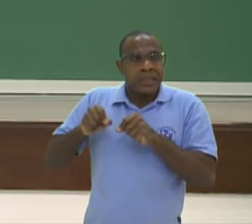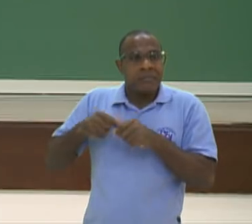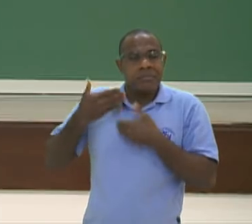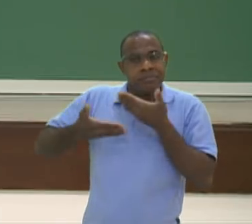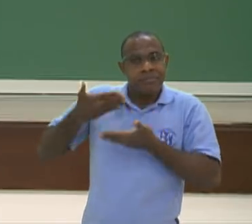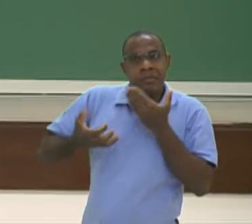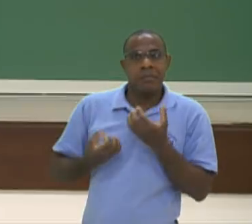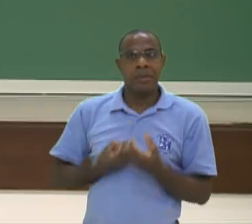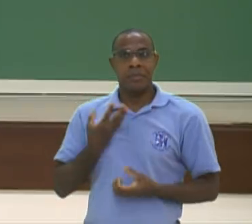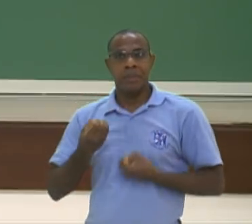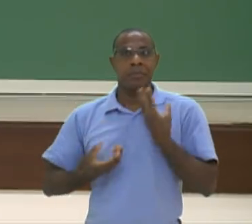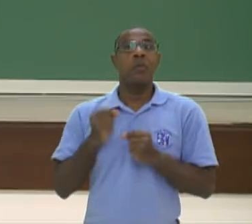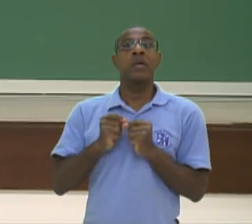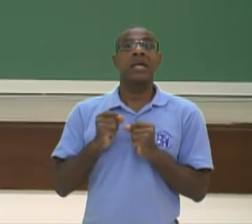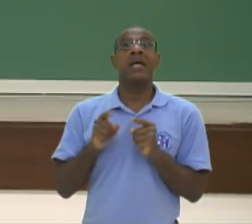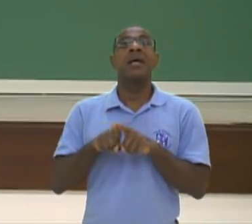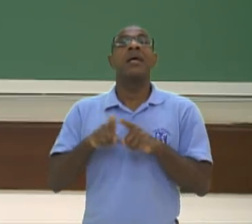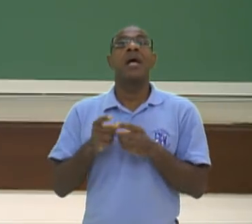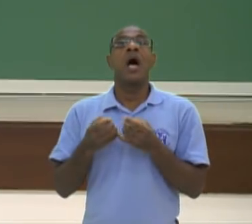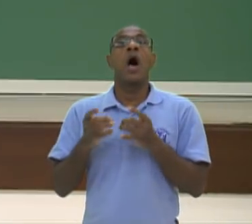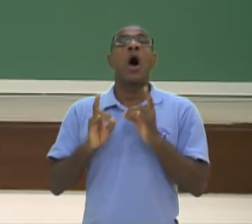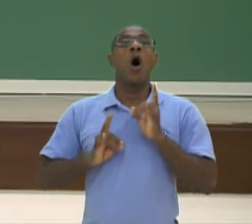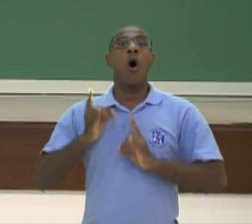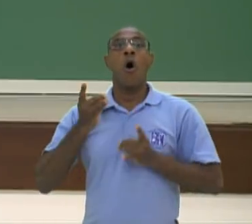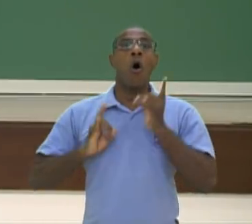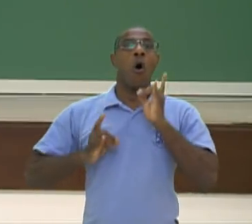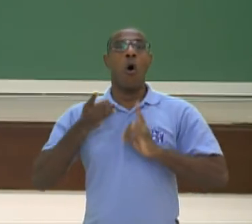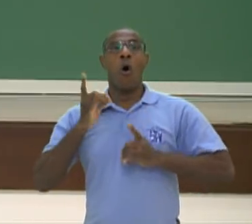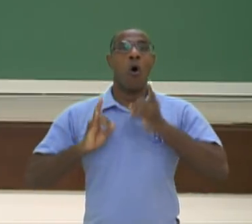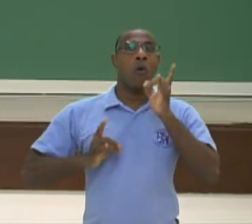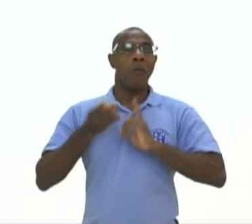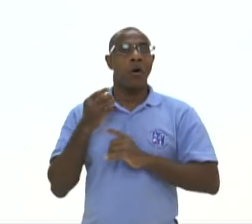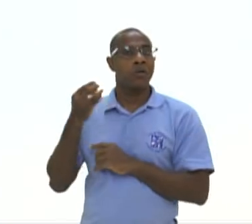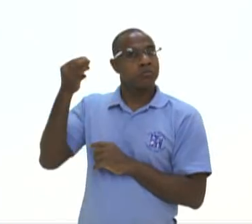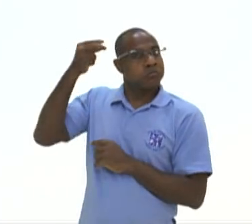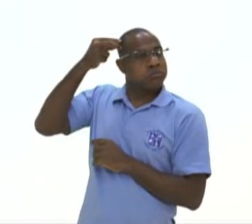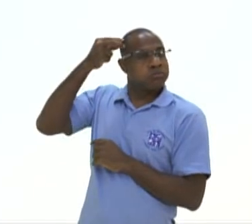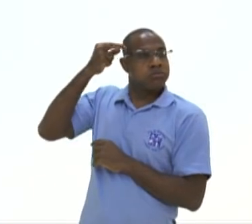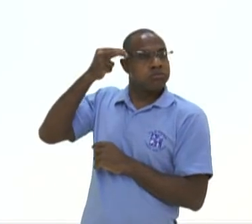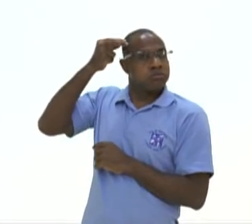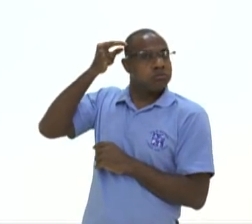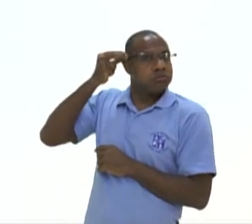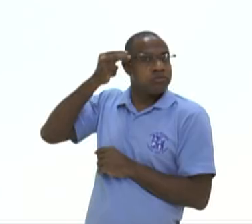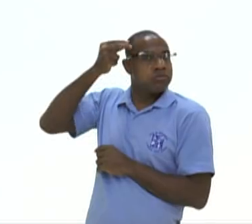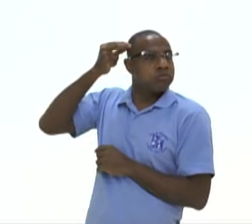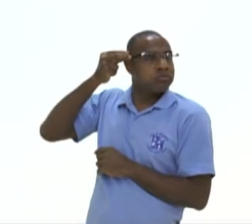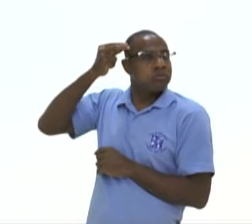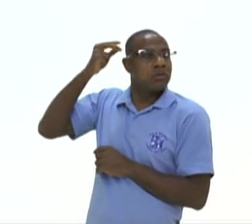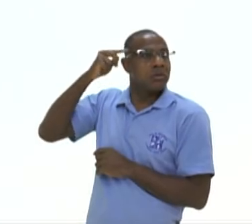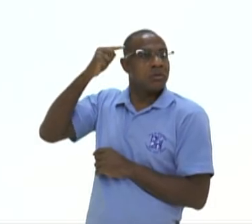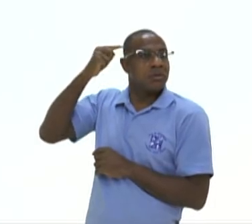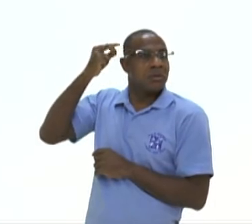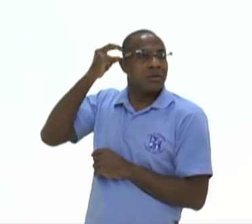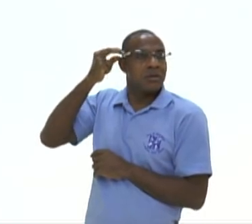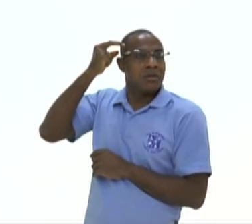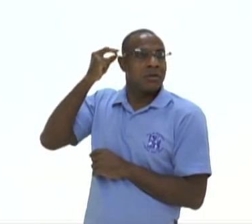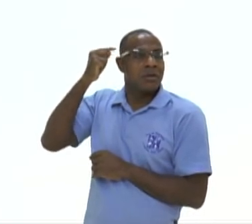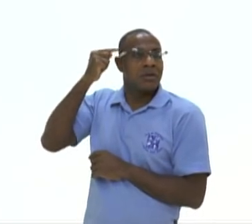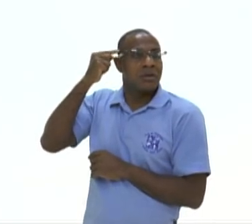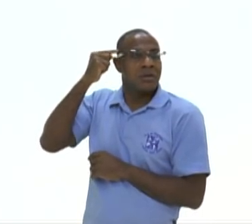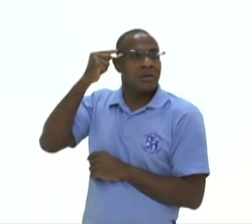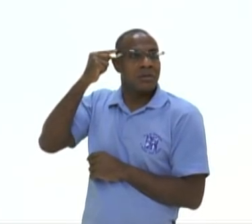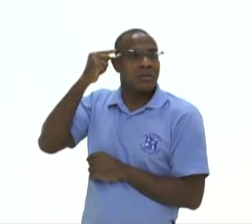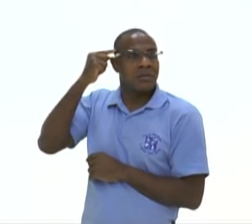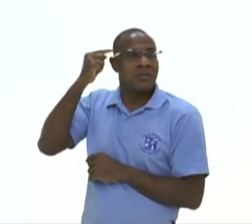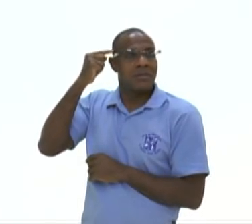a produzir hormônios. Então, ali naquela área, a gente viu que era o hipotálamo, a hipófise é essa.